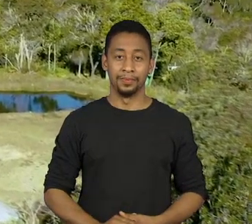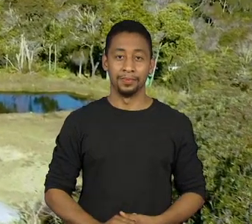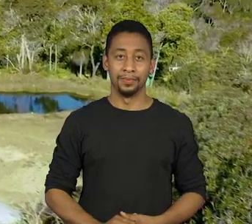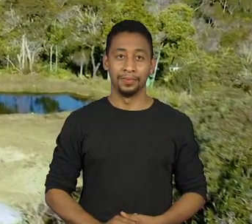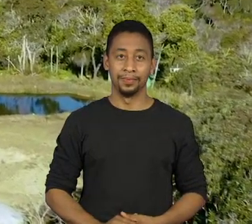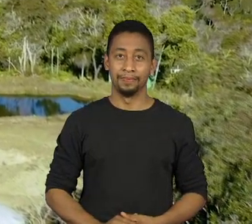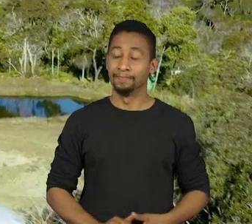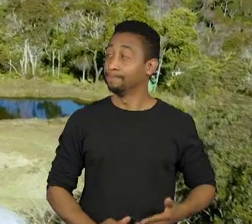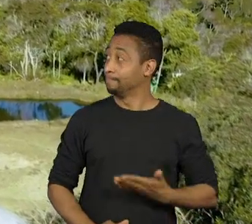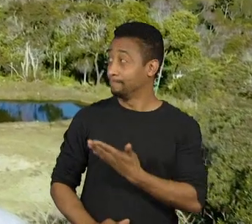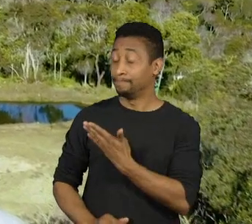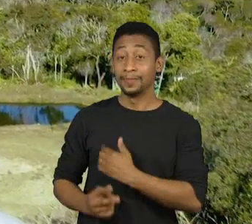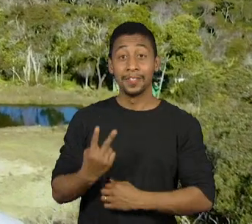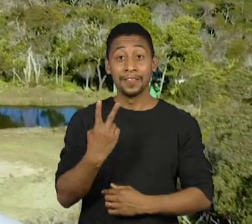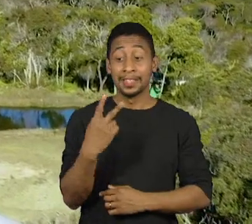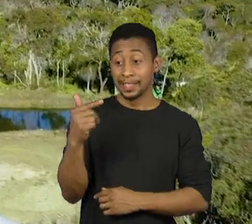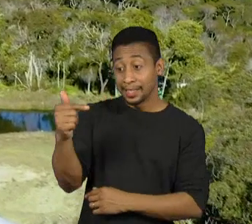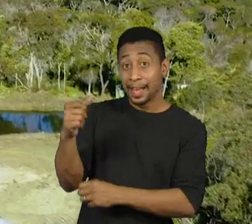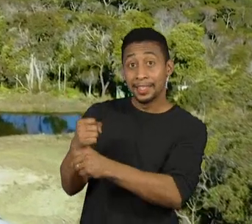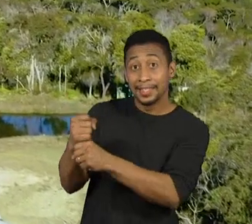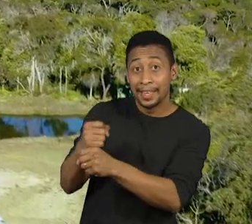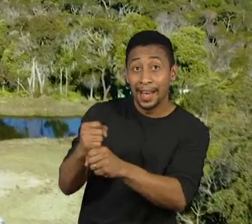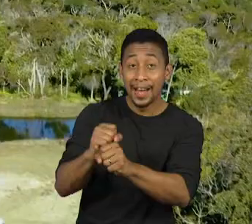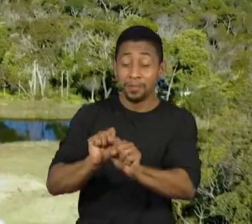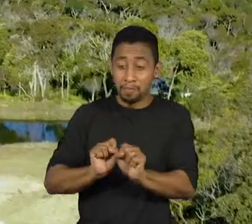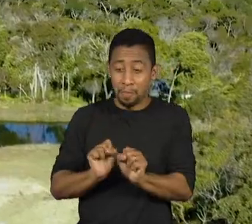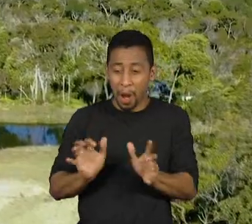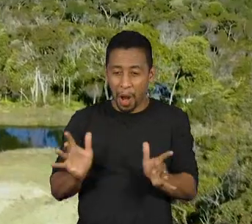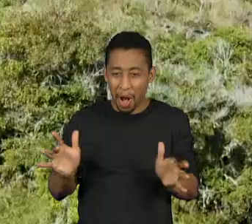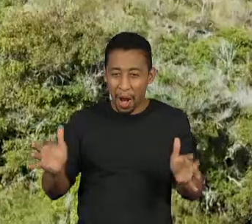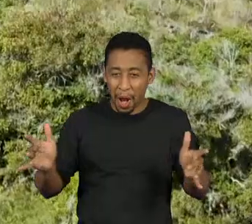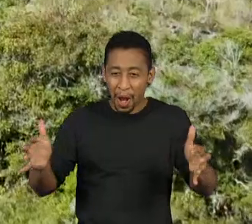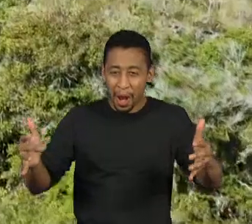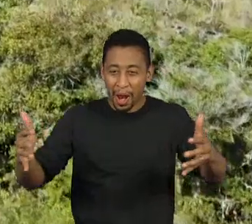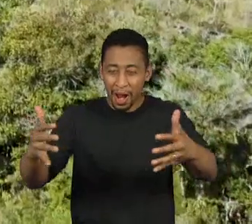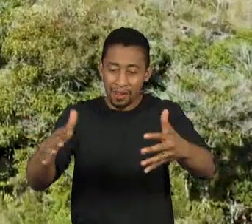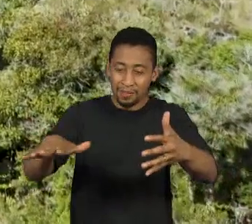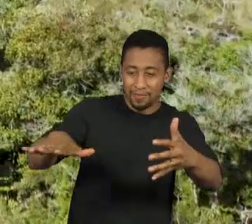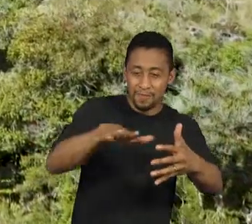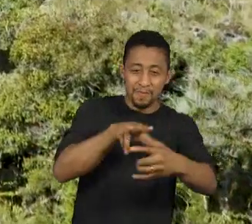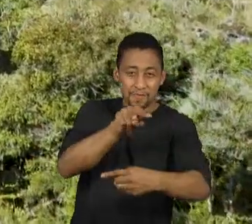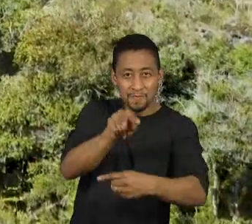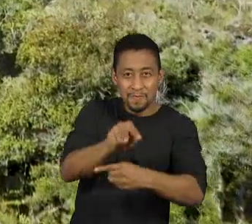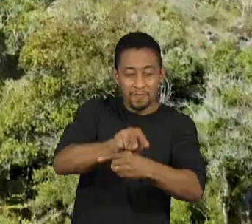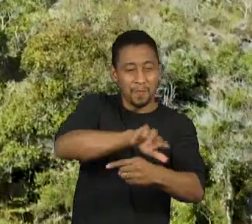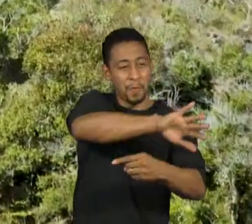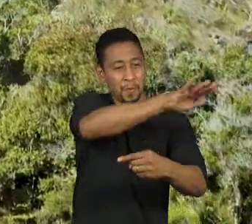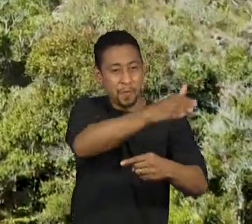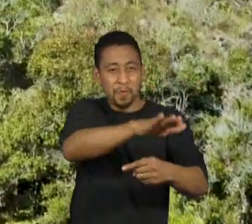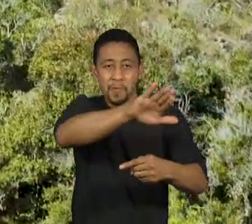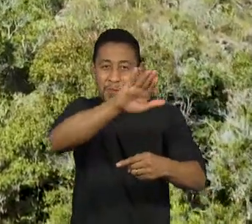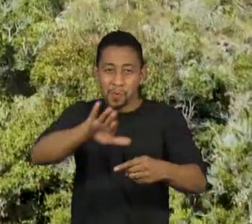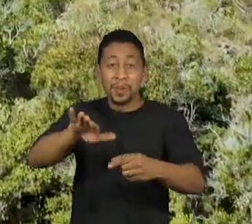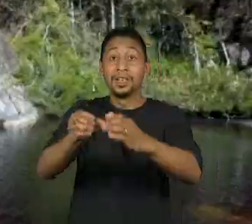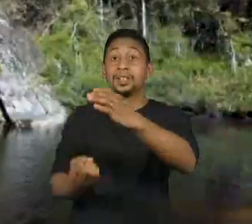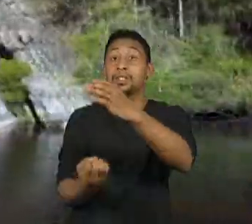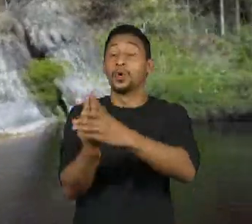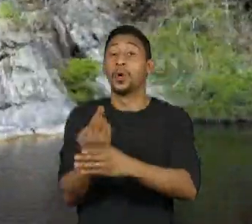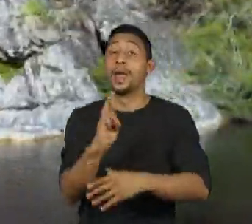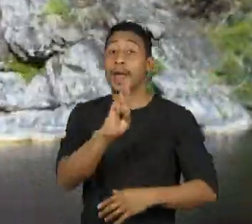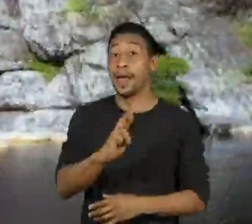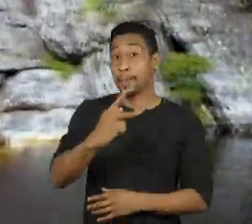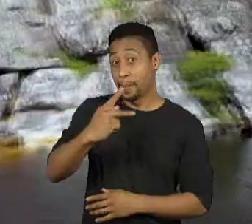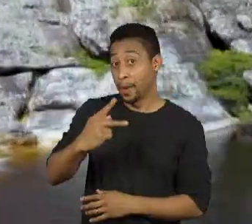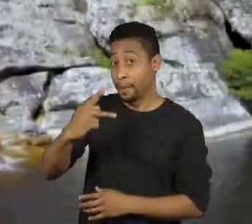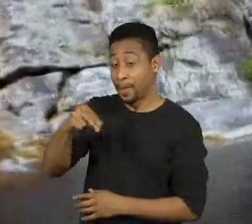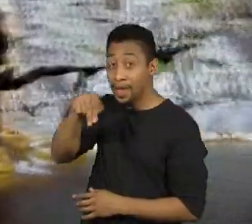Há 27 anos, o Santuário do Caraça se tornou uma RPPN, Reserva Particular